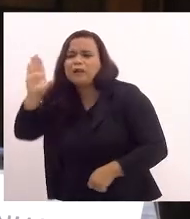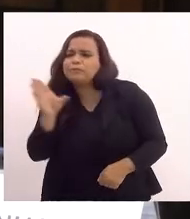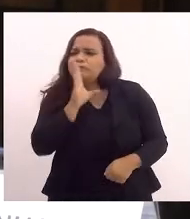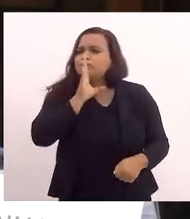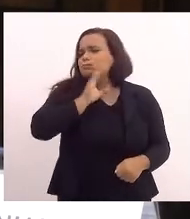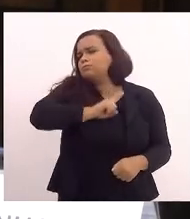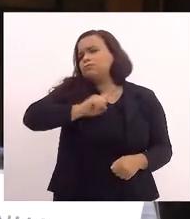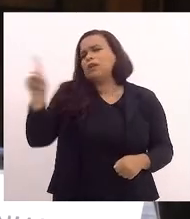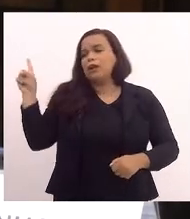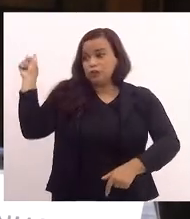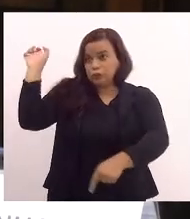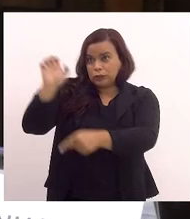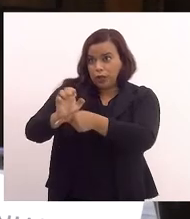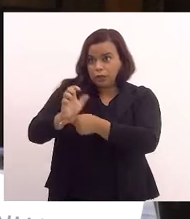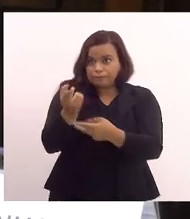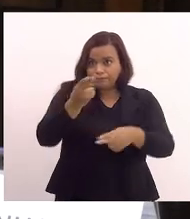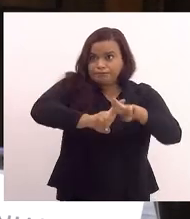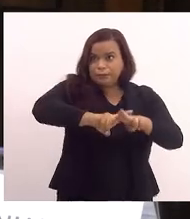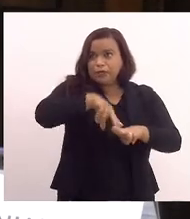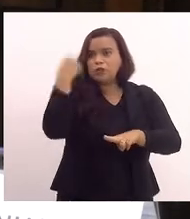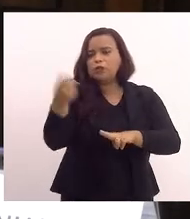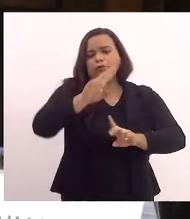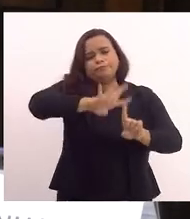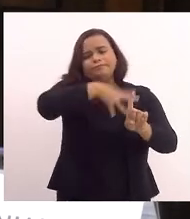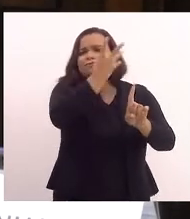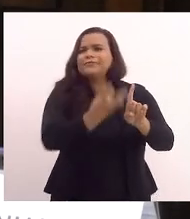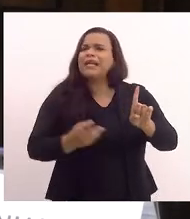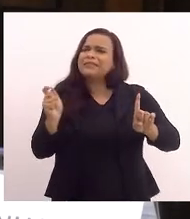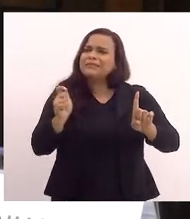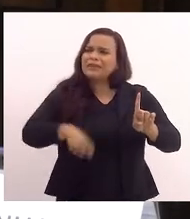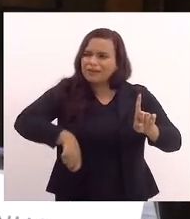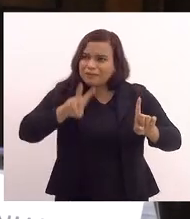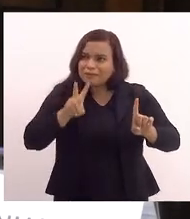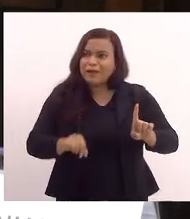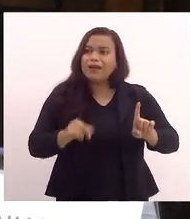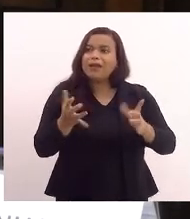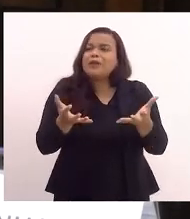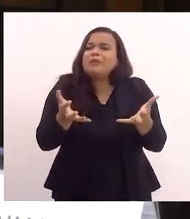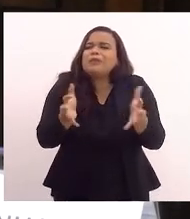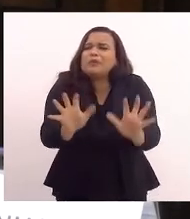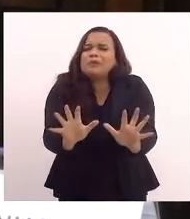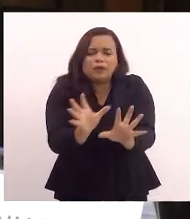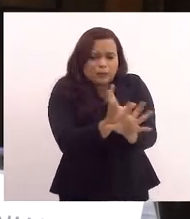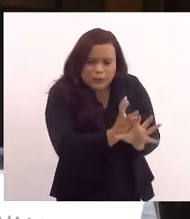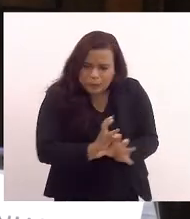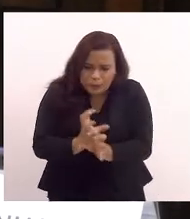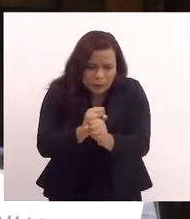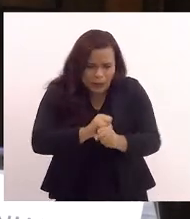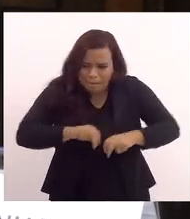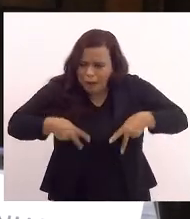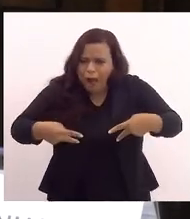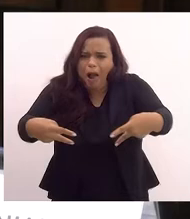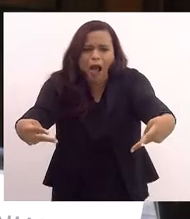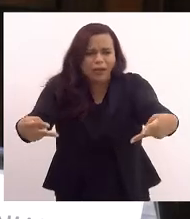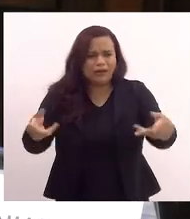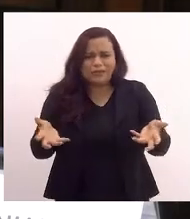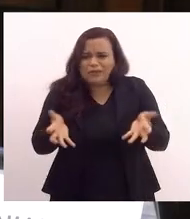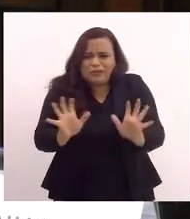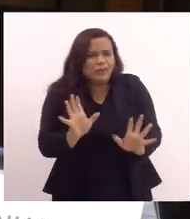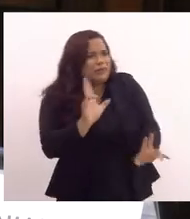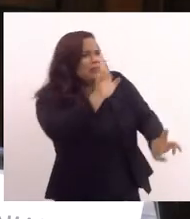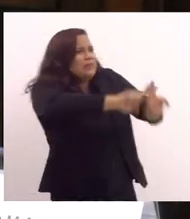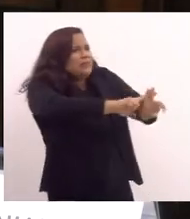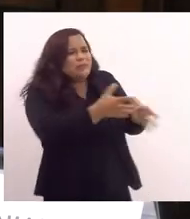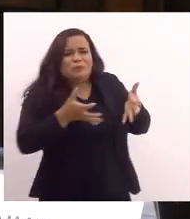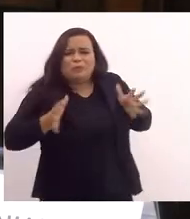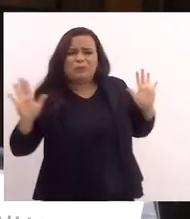o Estado prendeu é quem nós vamos homenagear, não queremos contar corpos no chão, nem ver os nossos na prisão,